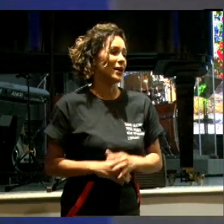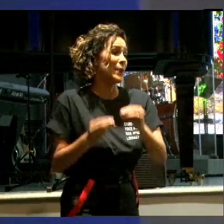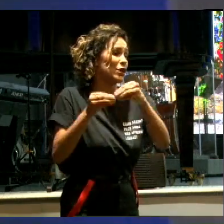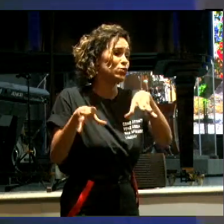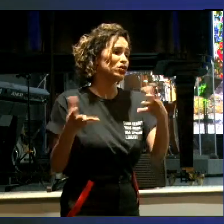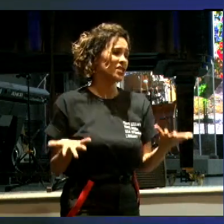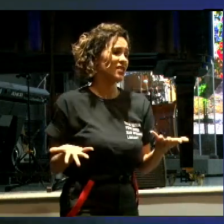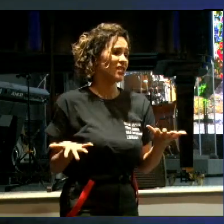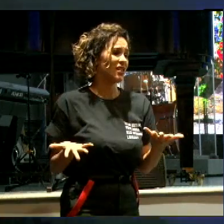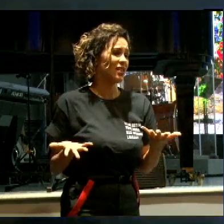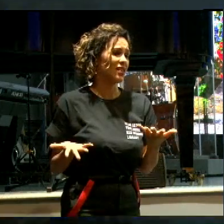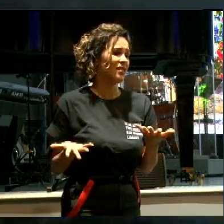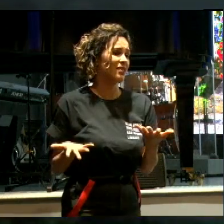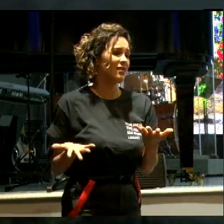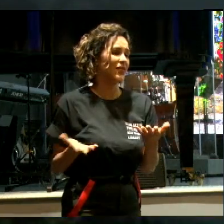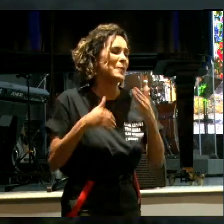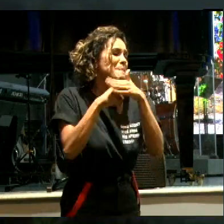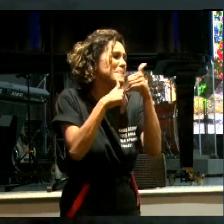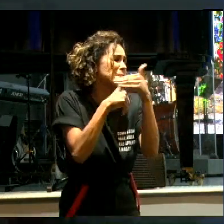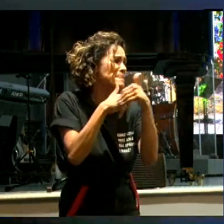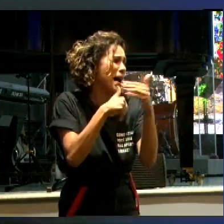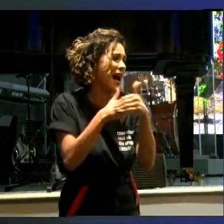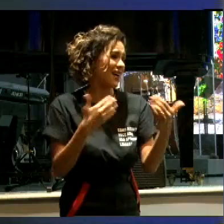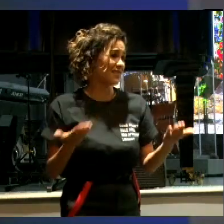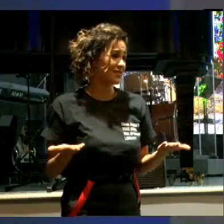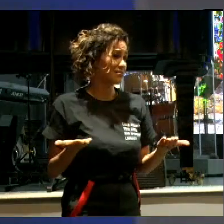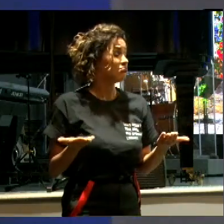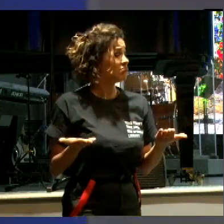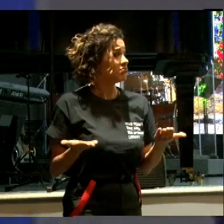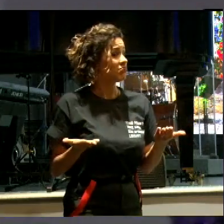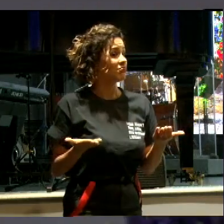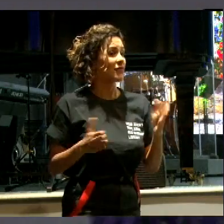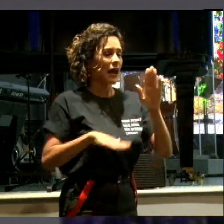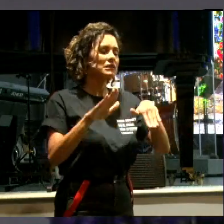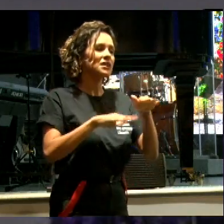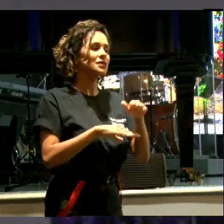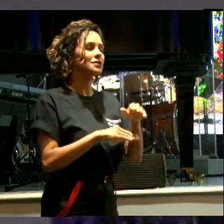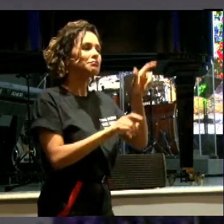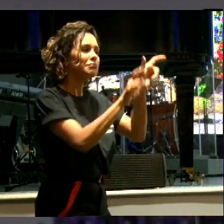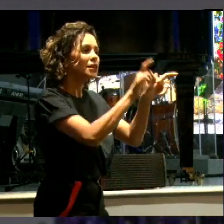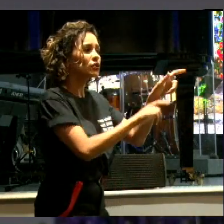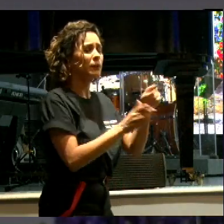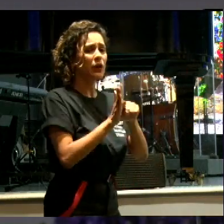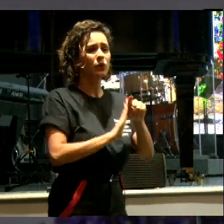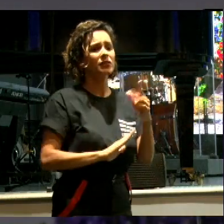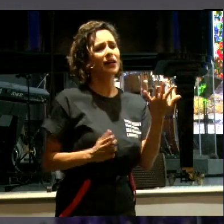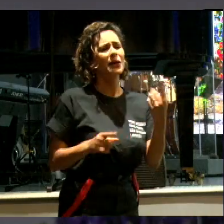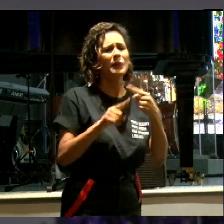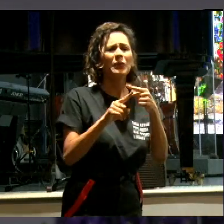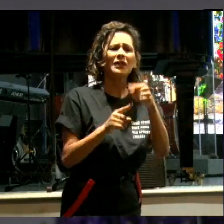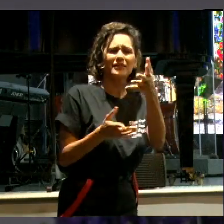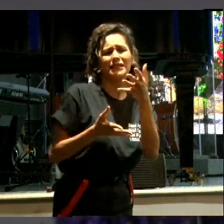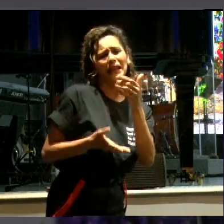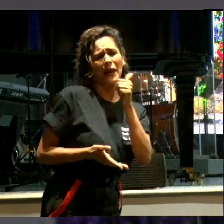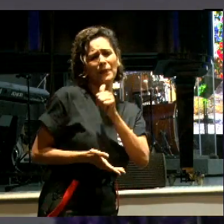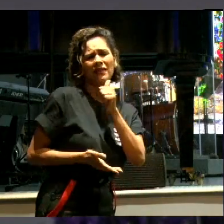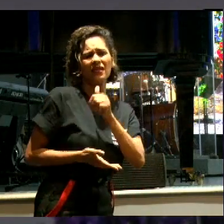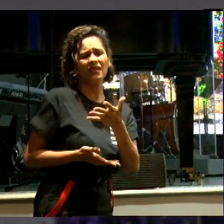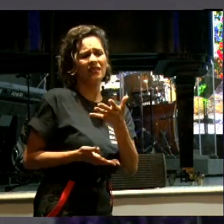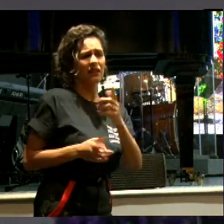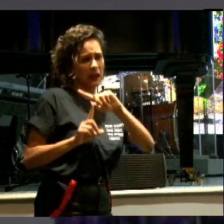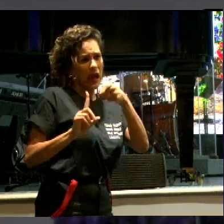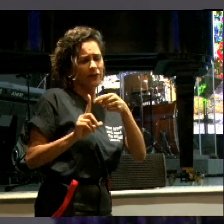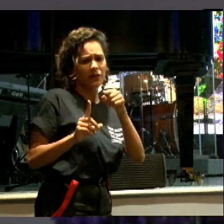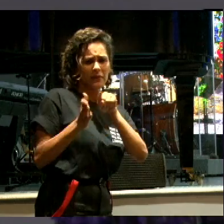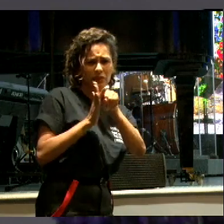Muitas delas eu já perguntei: mas por que você quer uma menina? Ai, Mary, vestidão e laço é tão bonito. Falei: